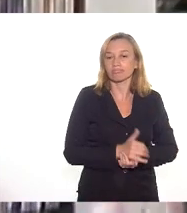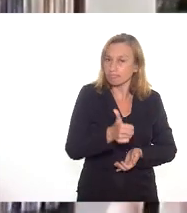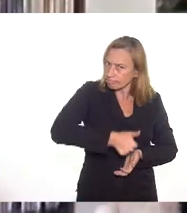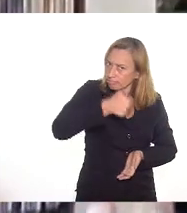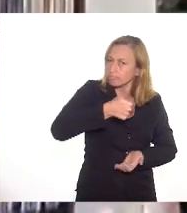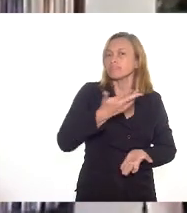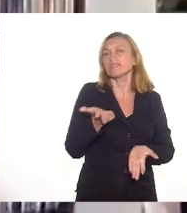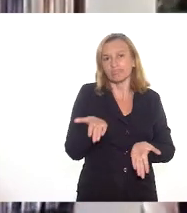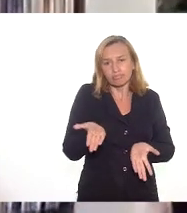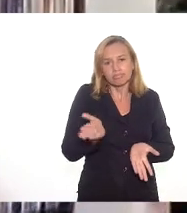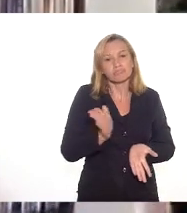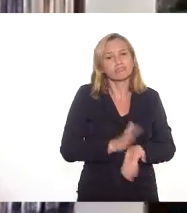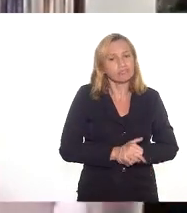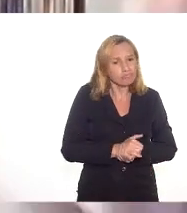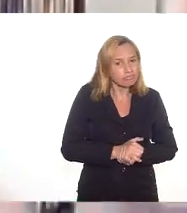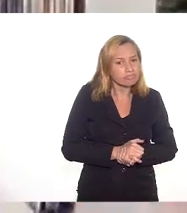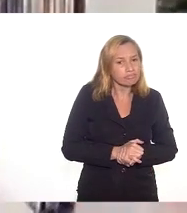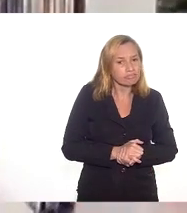melhorar